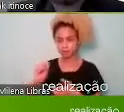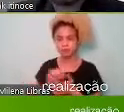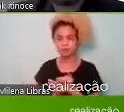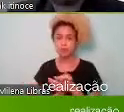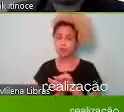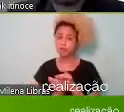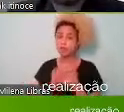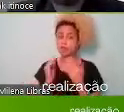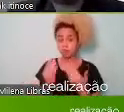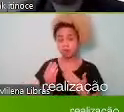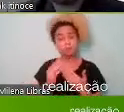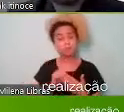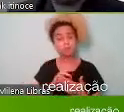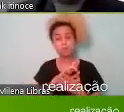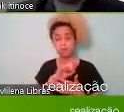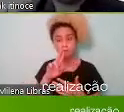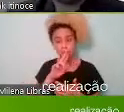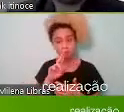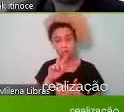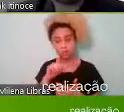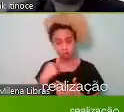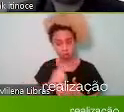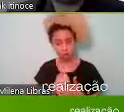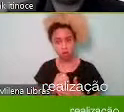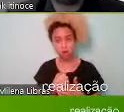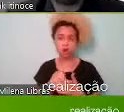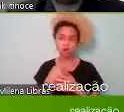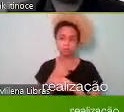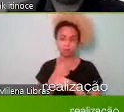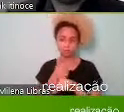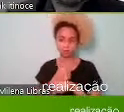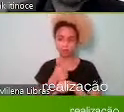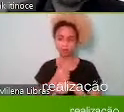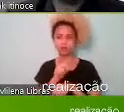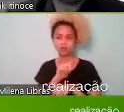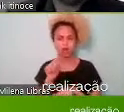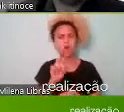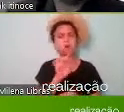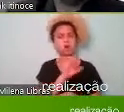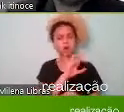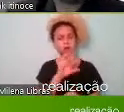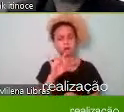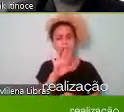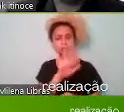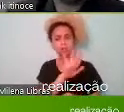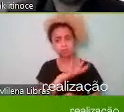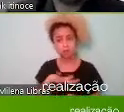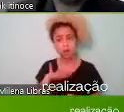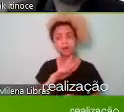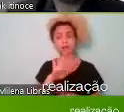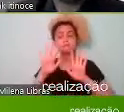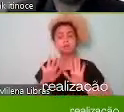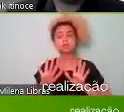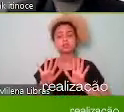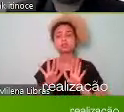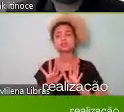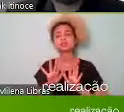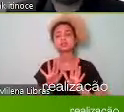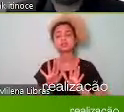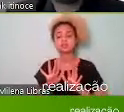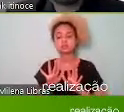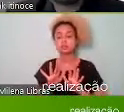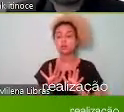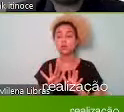vai regulamentar a profissão, hein? Veja bem, cada um na sua esfera, né? Mas o Corpo